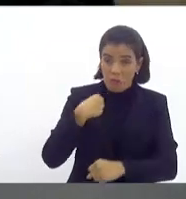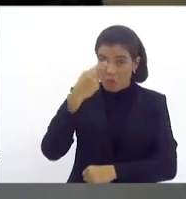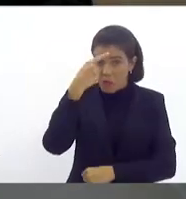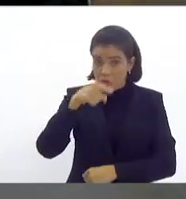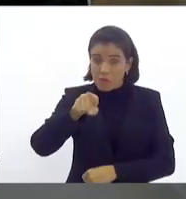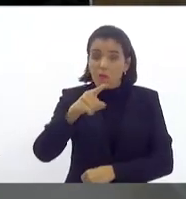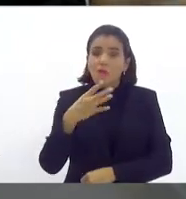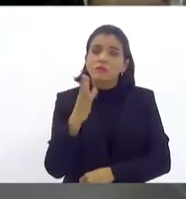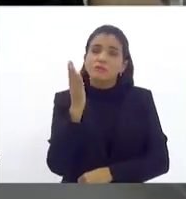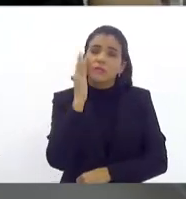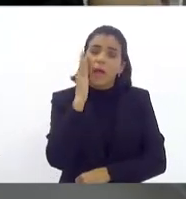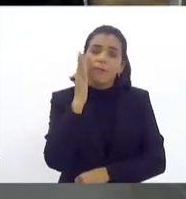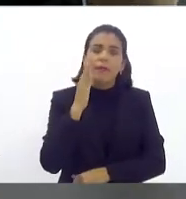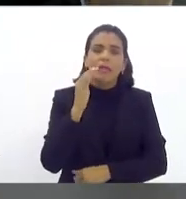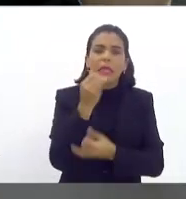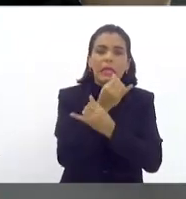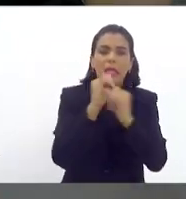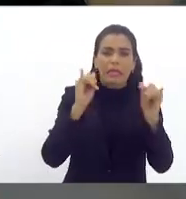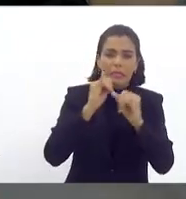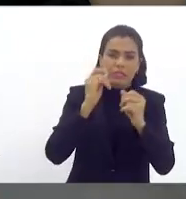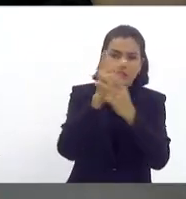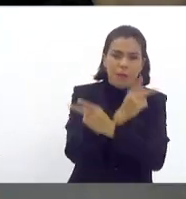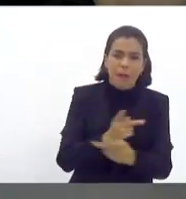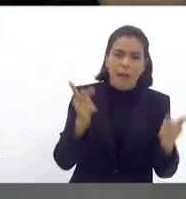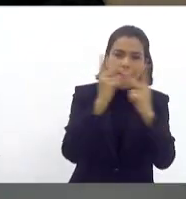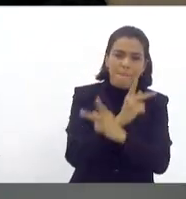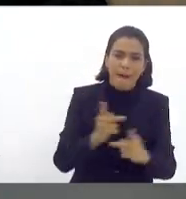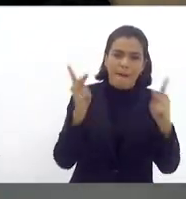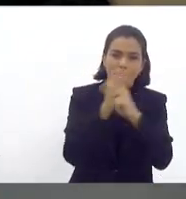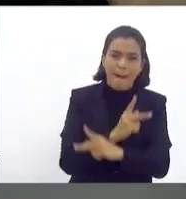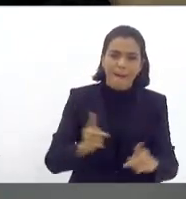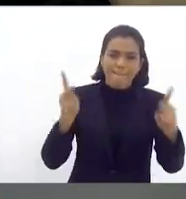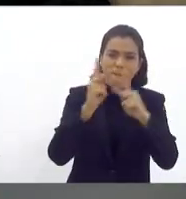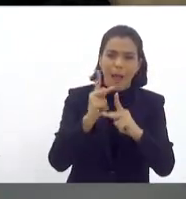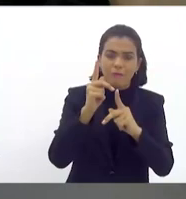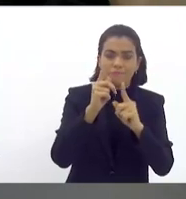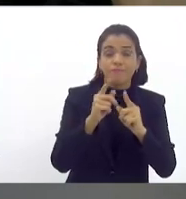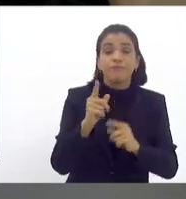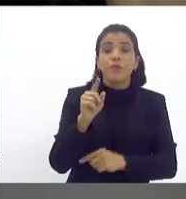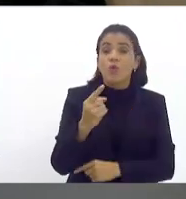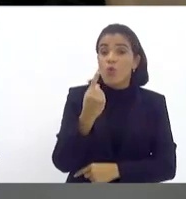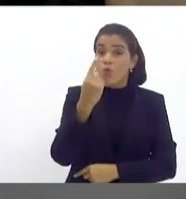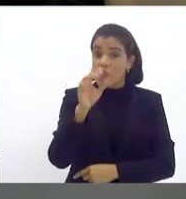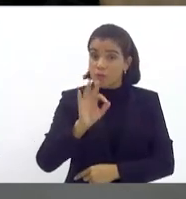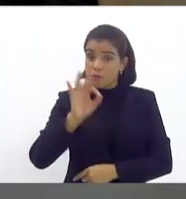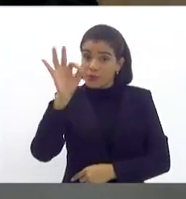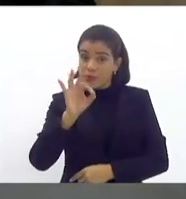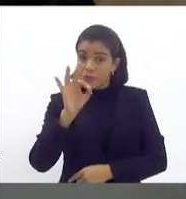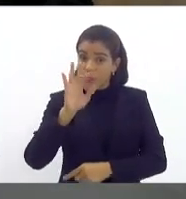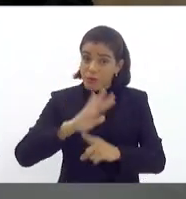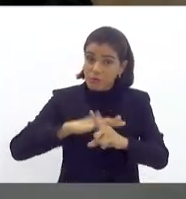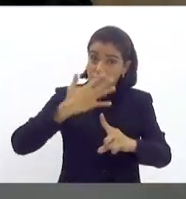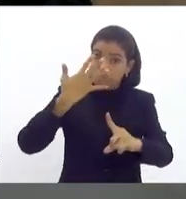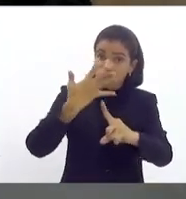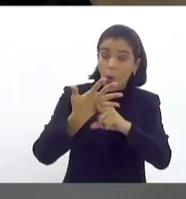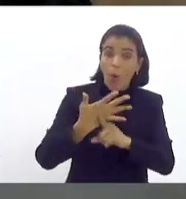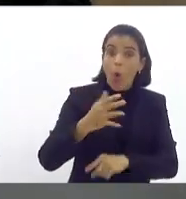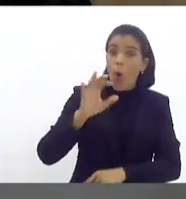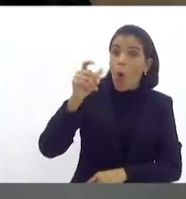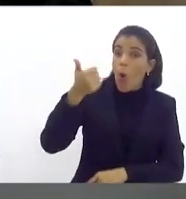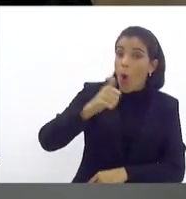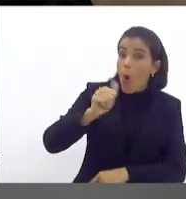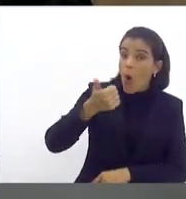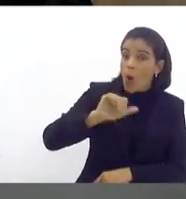vocês acompanharam, em 11 anos, deputado Luiz Paulo, passou de 1% para 11%